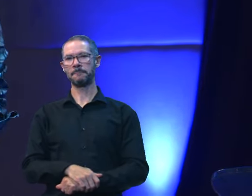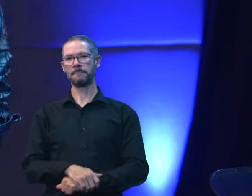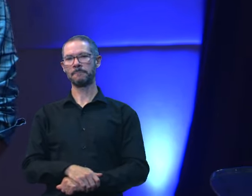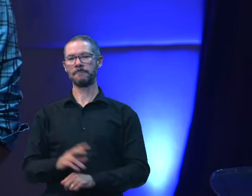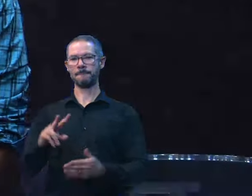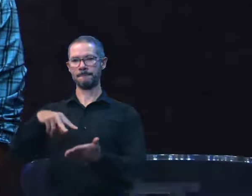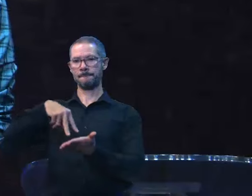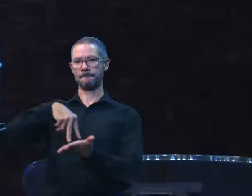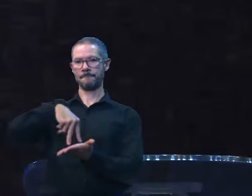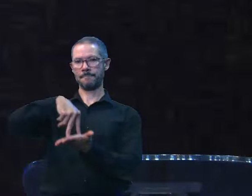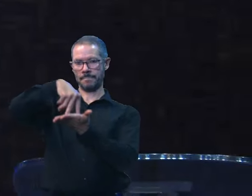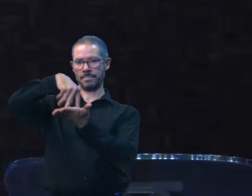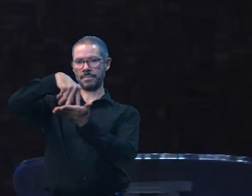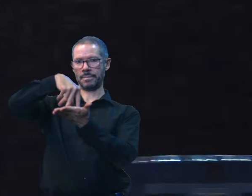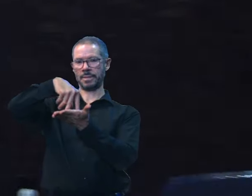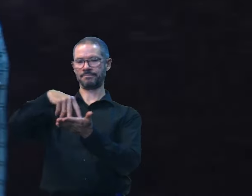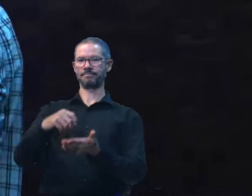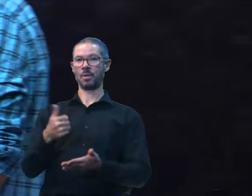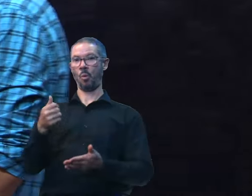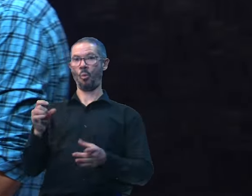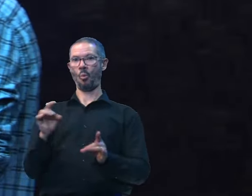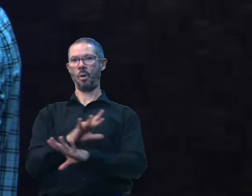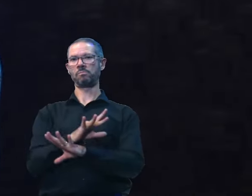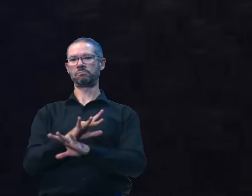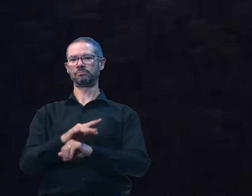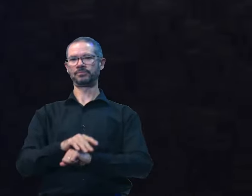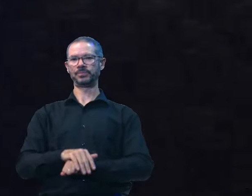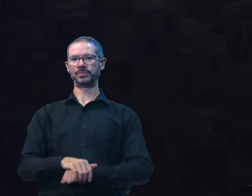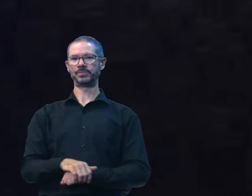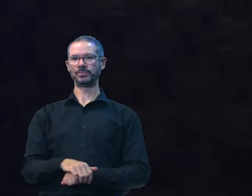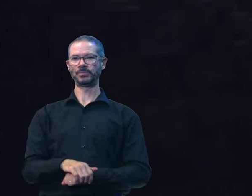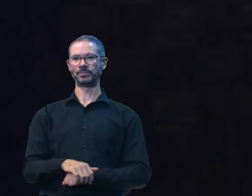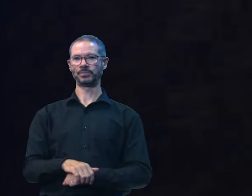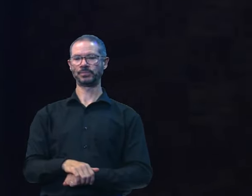Fica em pé no teu lugar para parecer que está acabando.